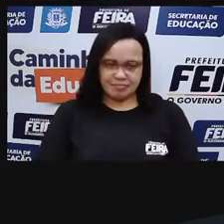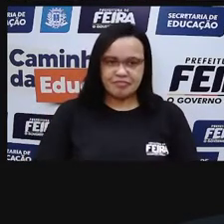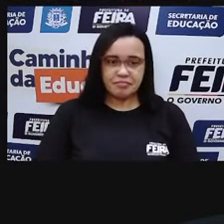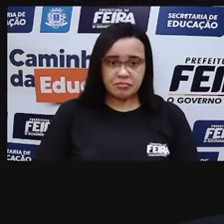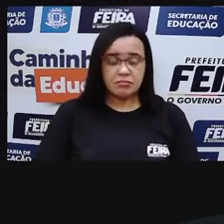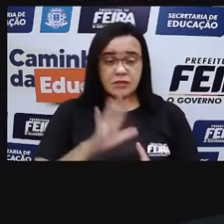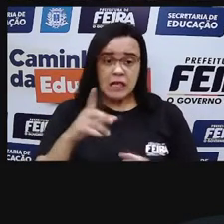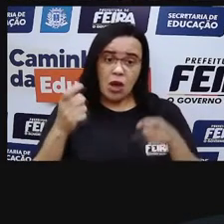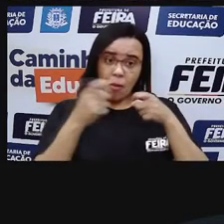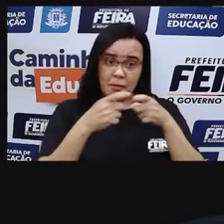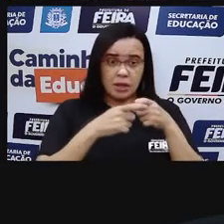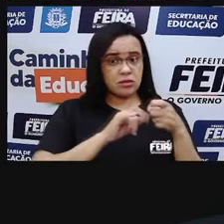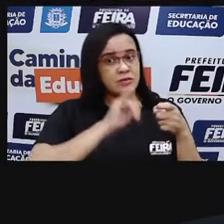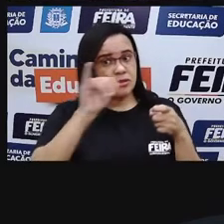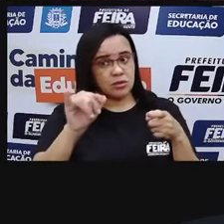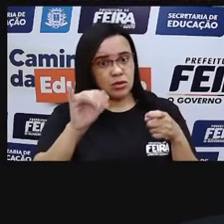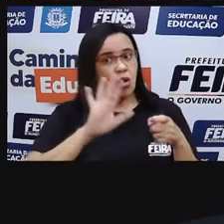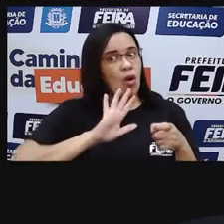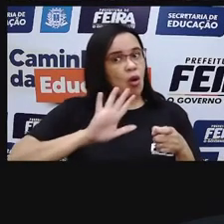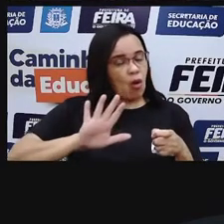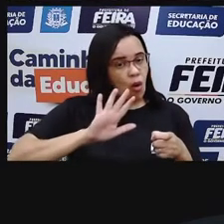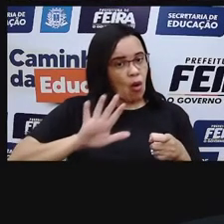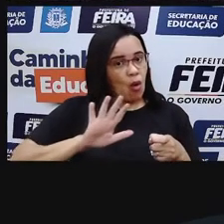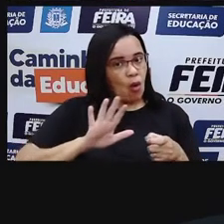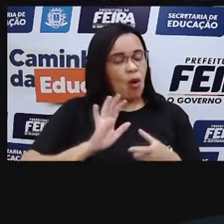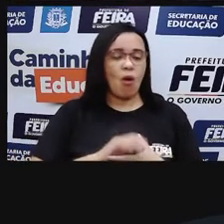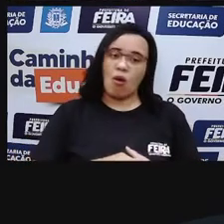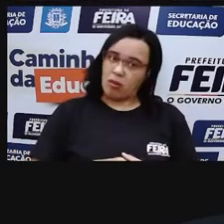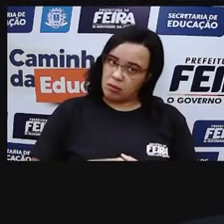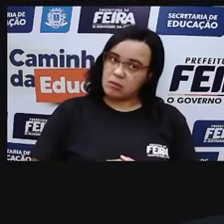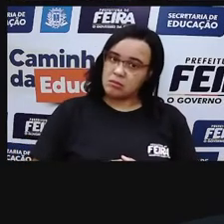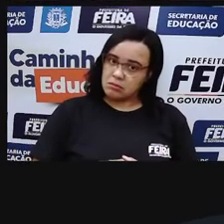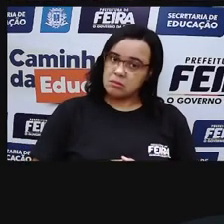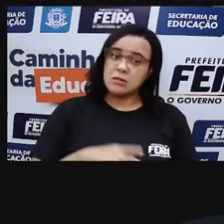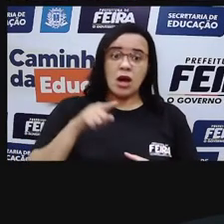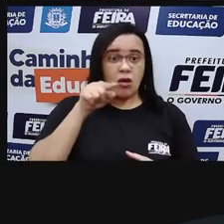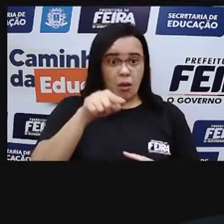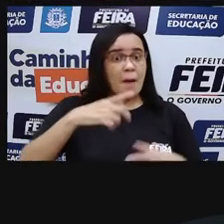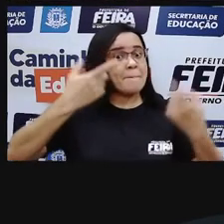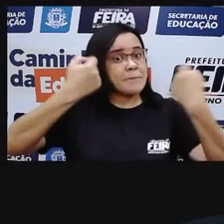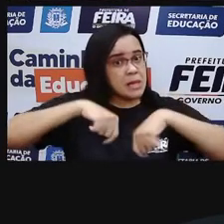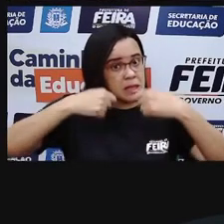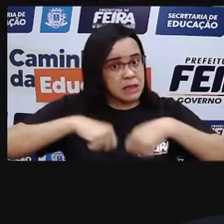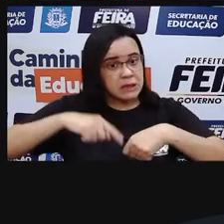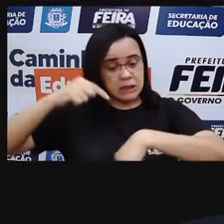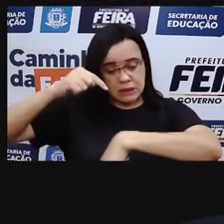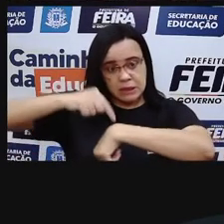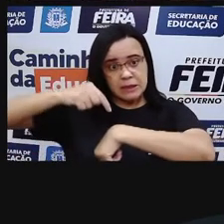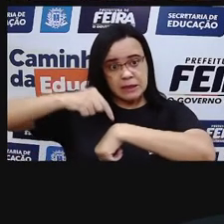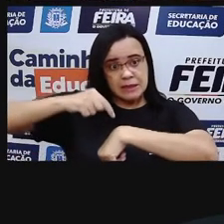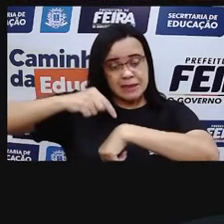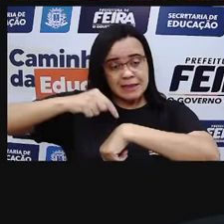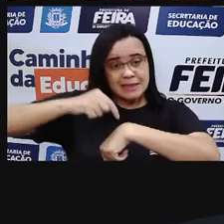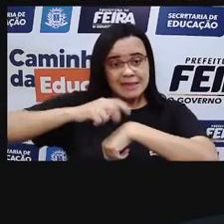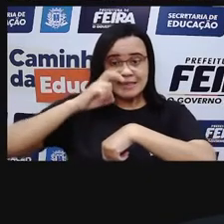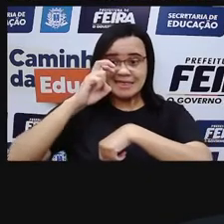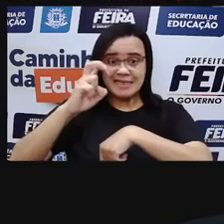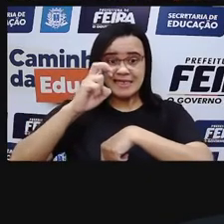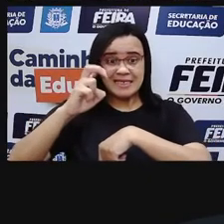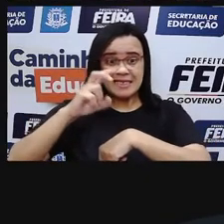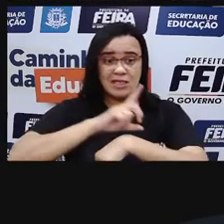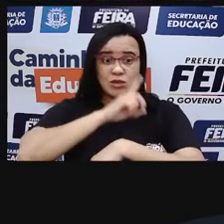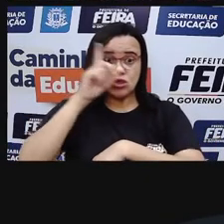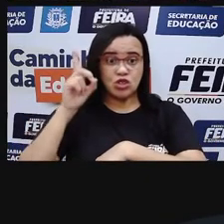o seguinte, olha, fulaninho, frustreco, você tem que tomar por 5 dias esse